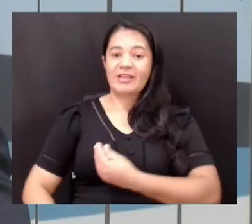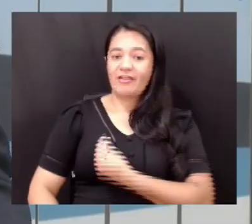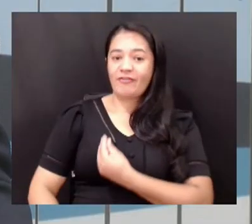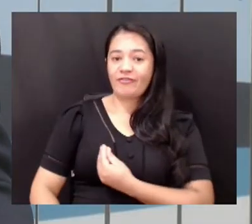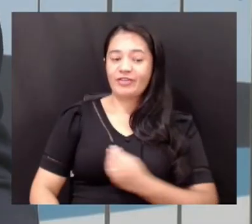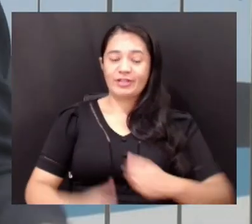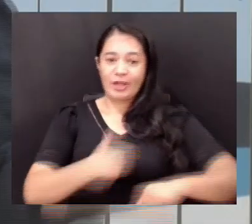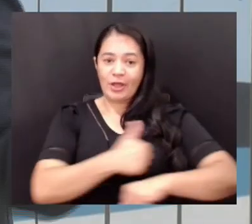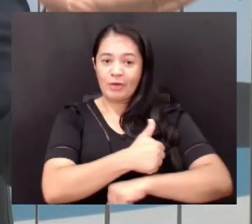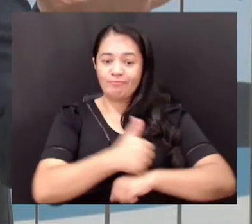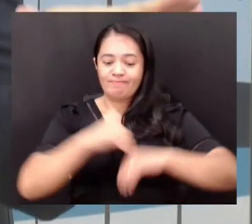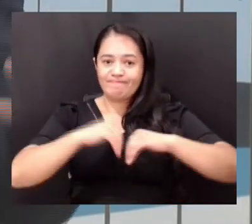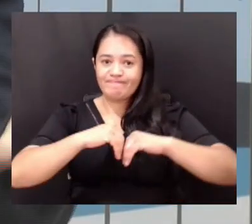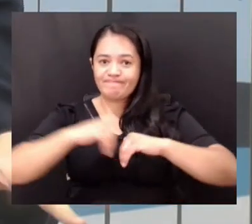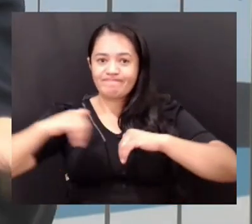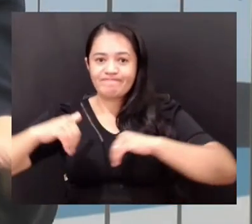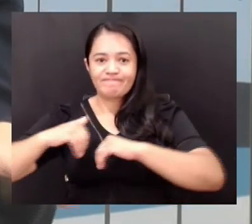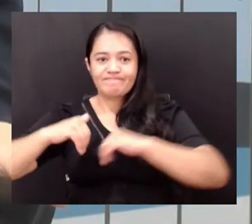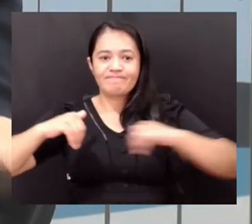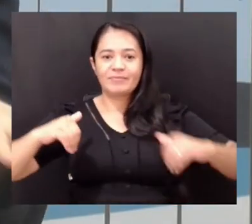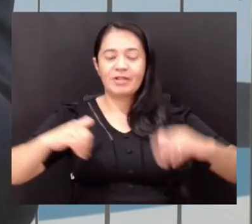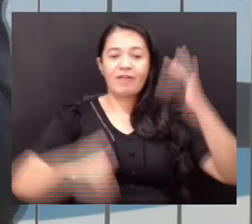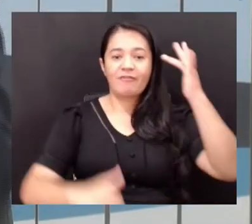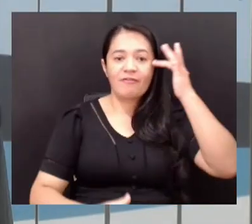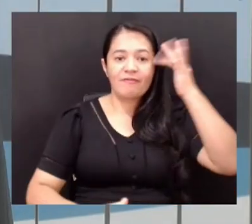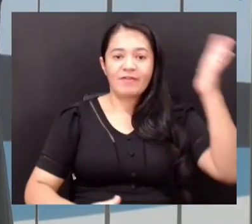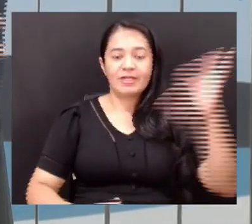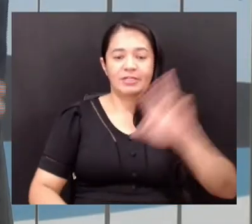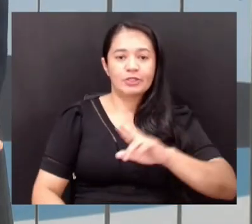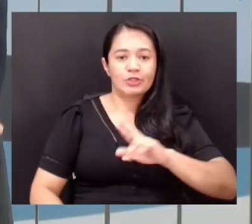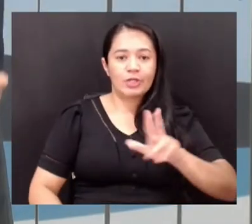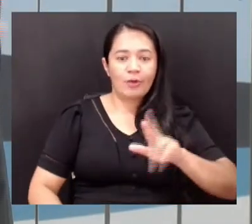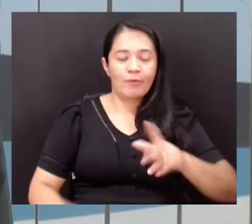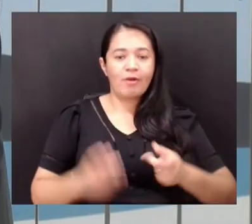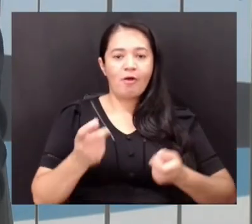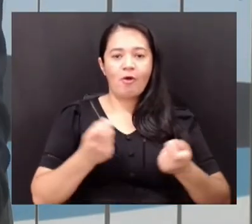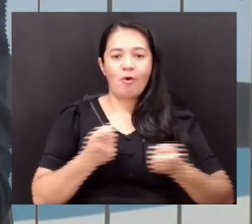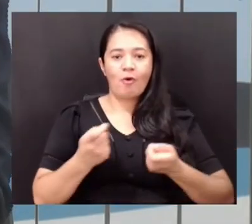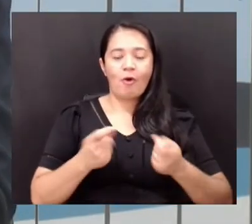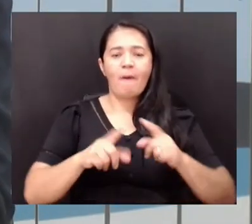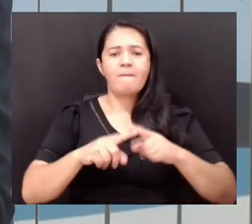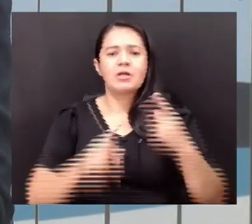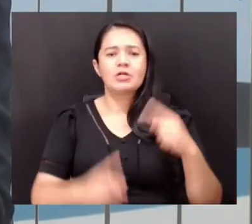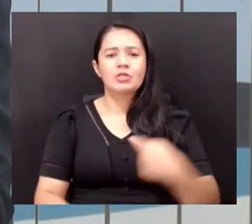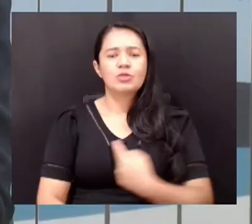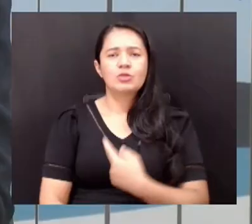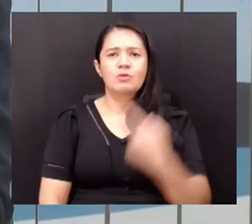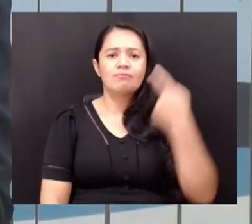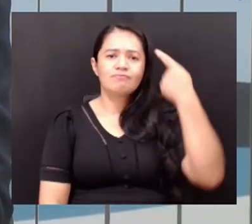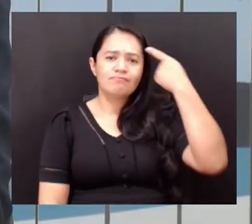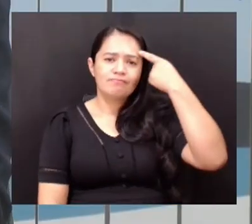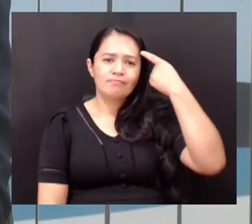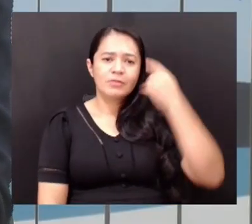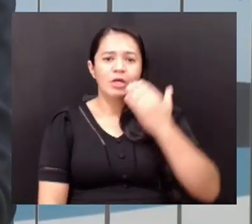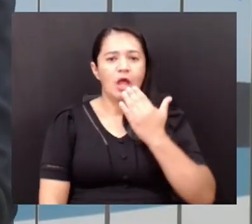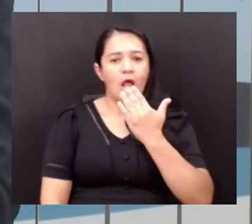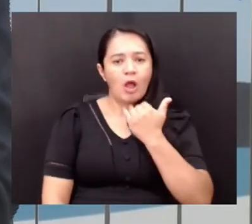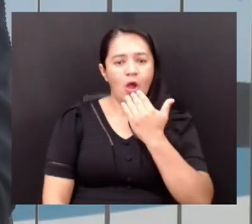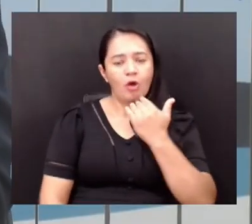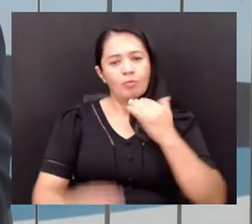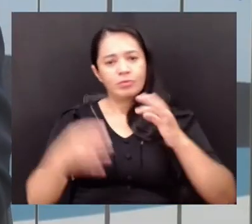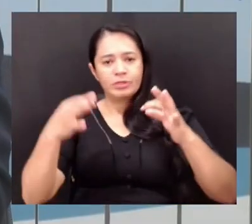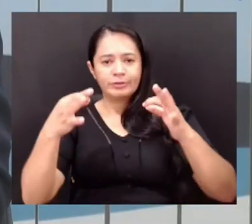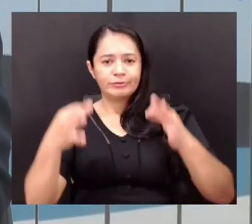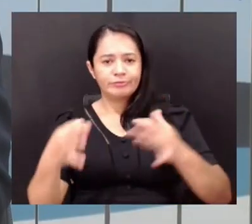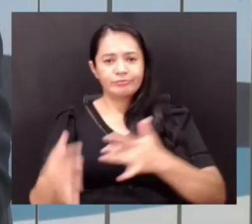coisa fácil a gente fazer esse controle, mas a gente pensar na nossa alimentação de uma forma saudável, pensar